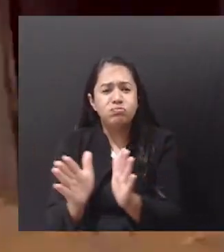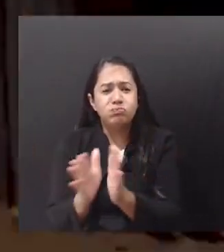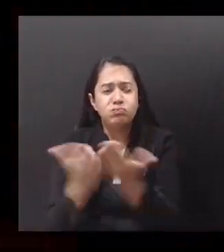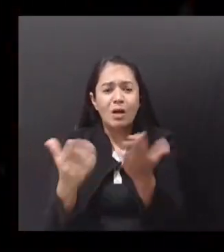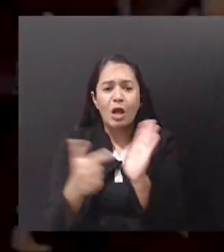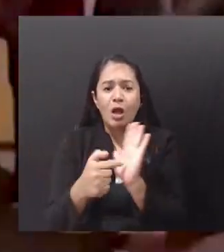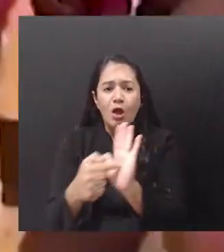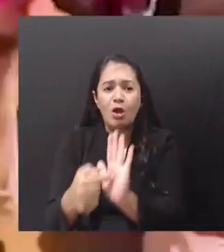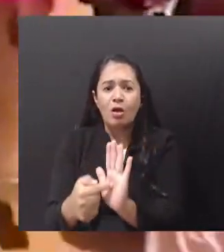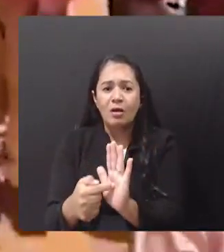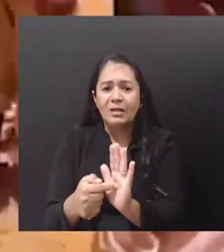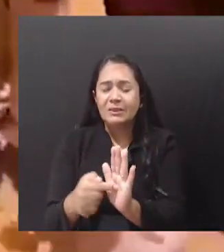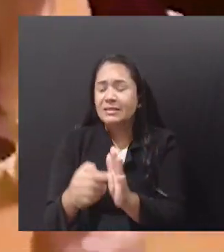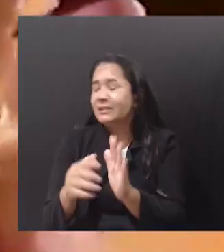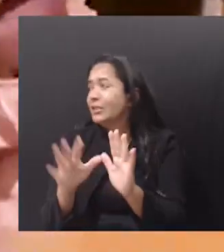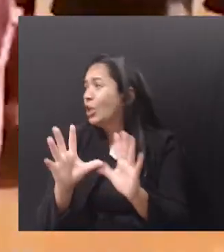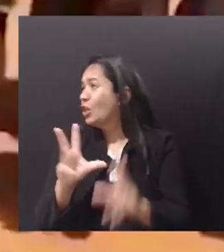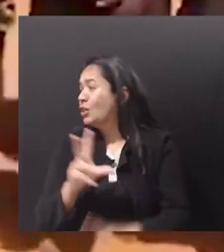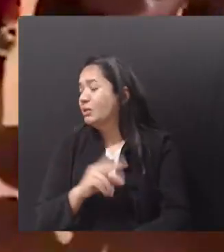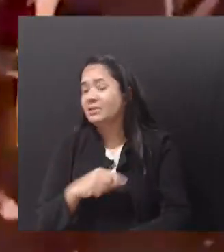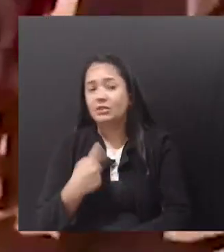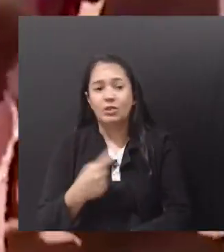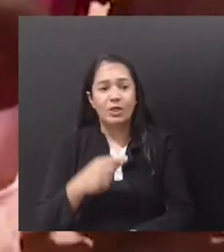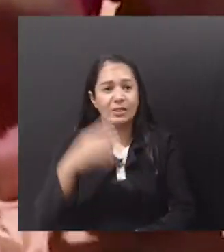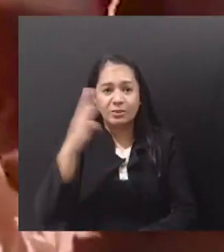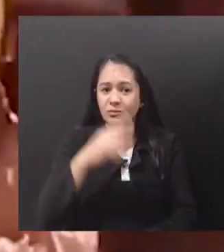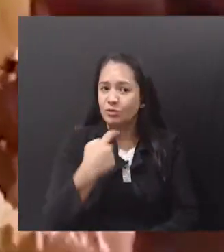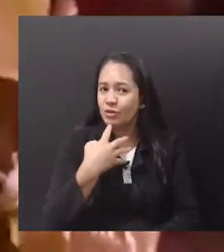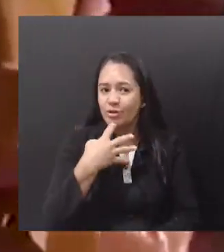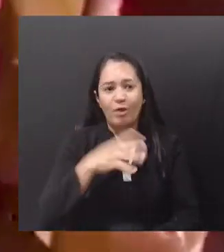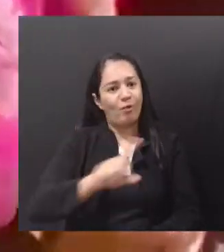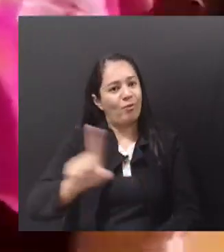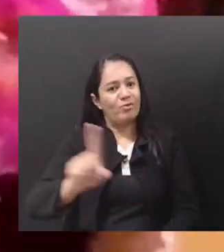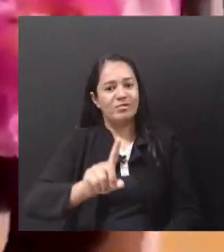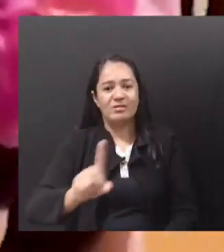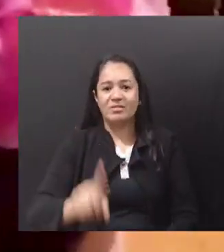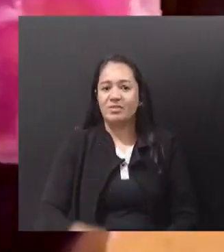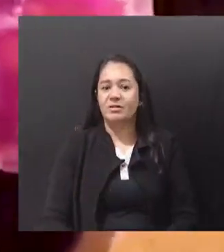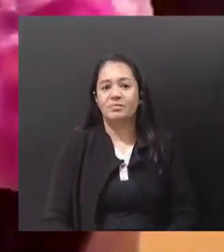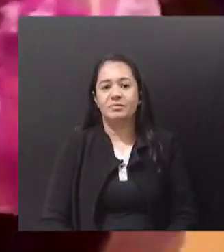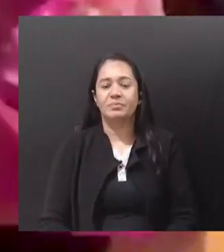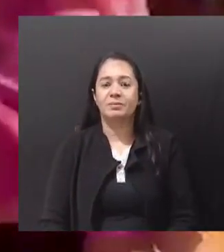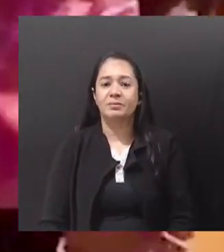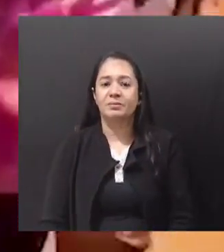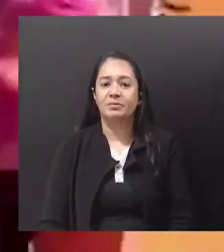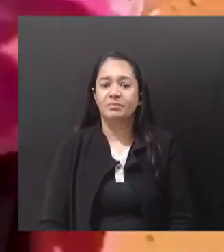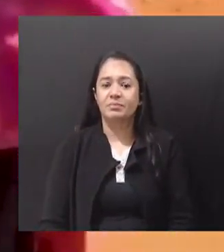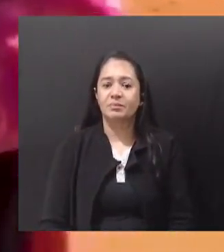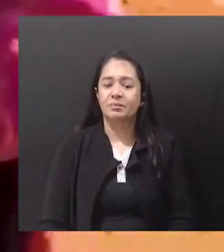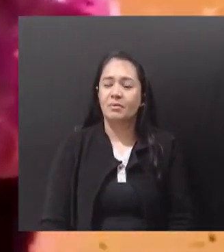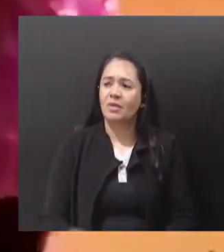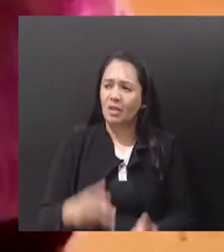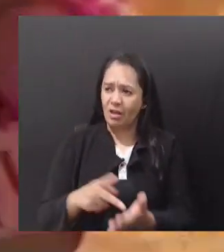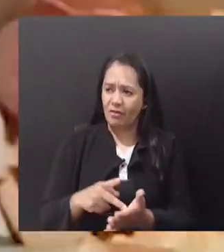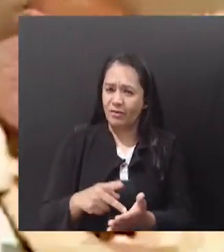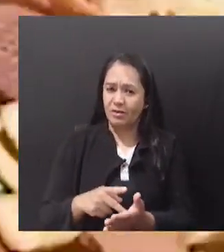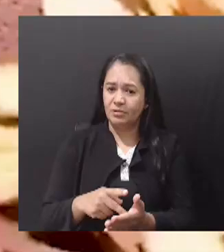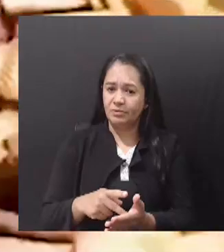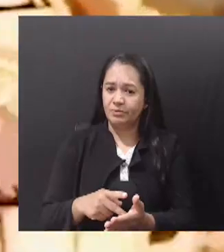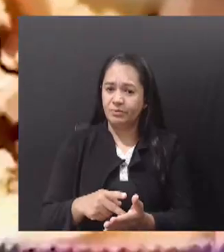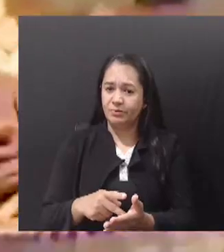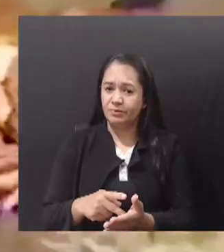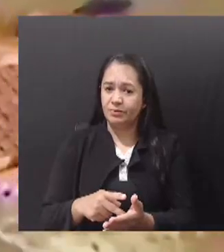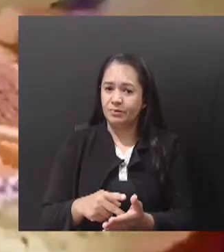por uma miséria que nós aqui no Brasil, nós não conhecemos, a miséria do continente africano. É verdade, inclusive, só fazendo aí um